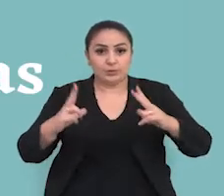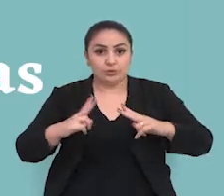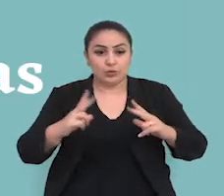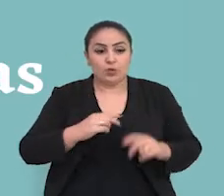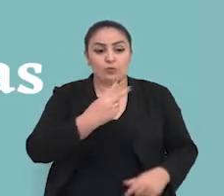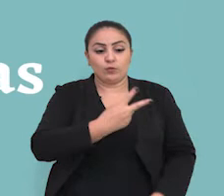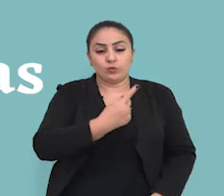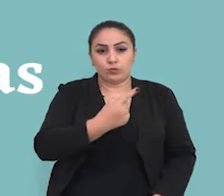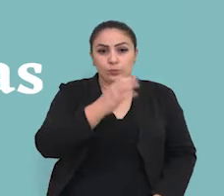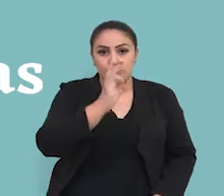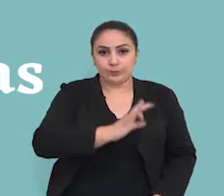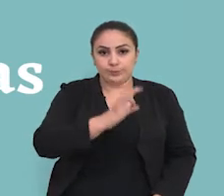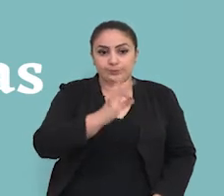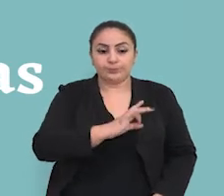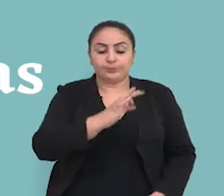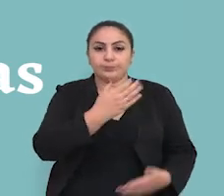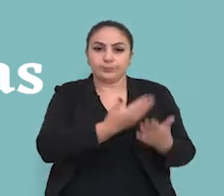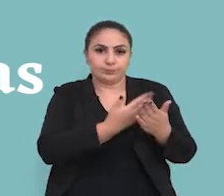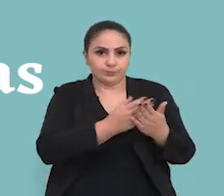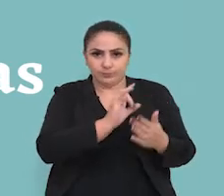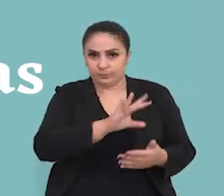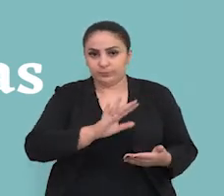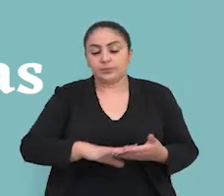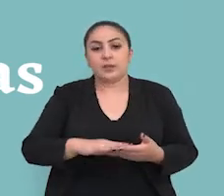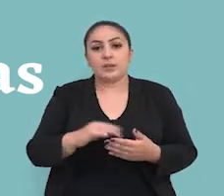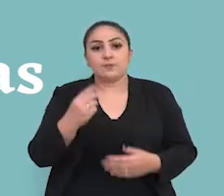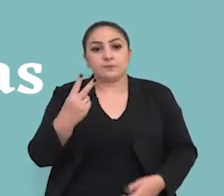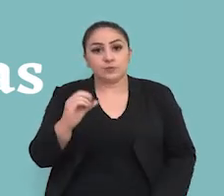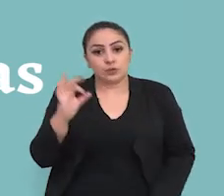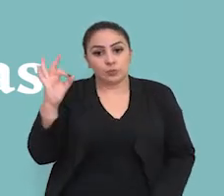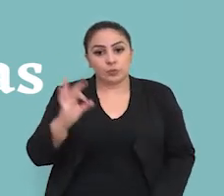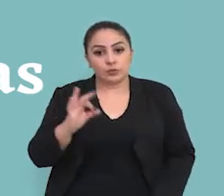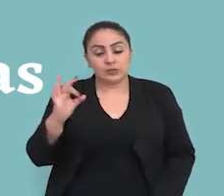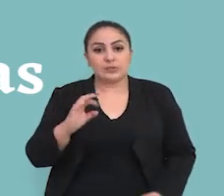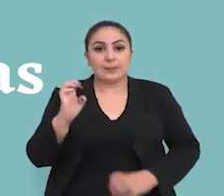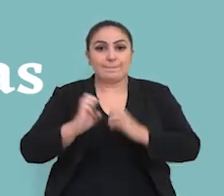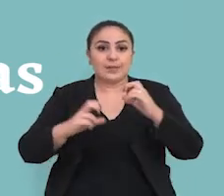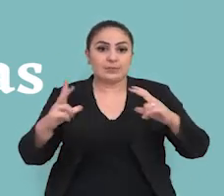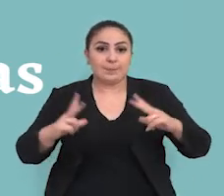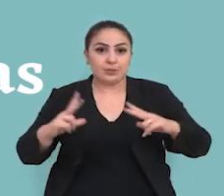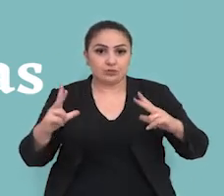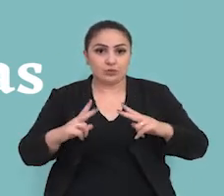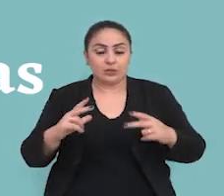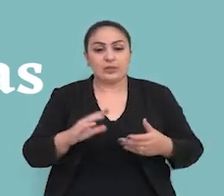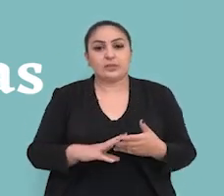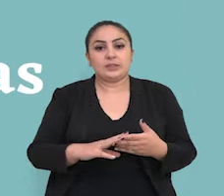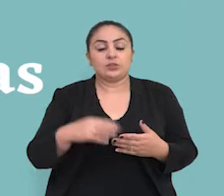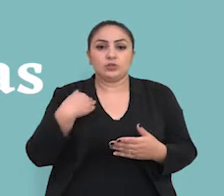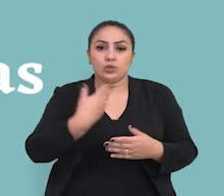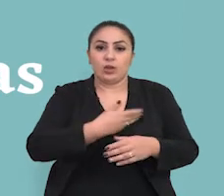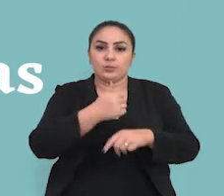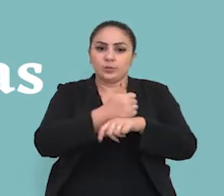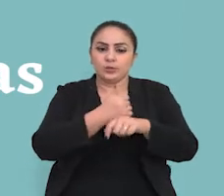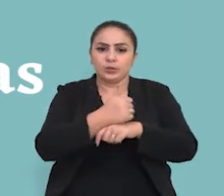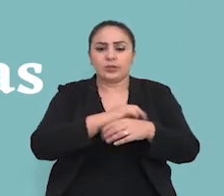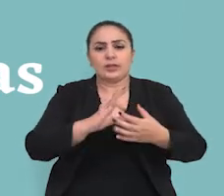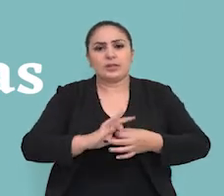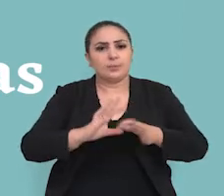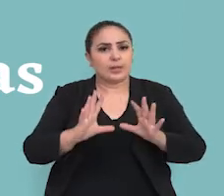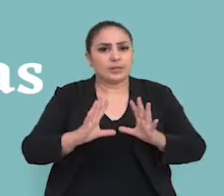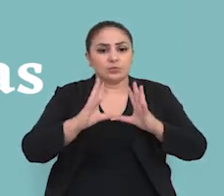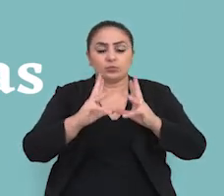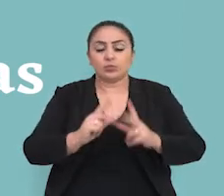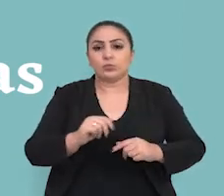empresas privadas, 21% eram estudantes, 20% em empresas particulares, tivemos